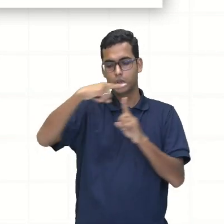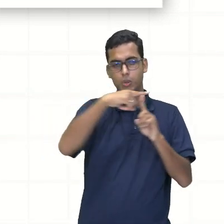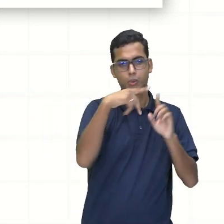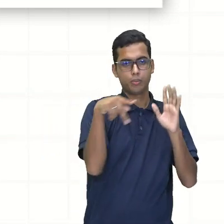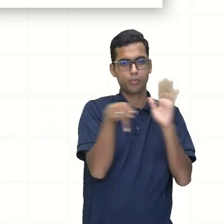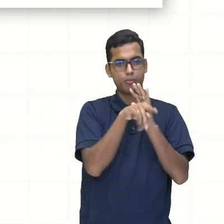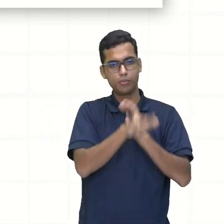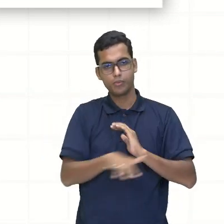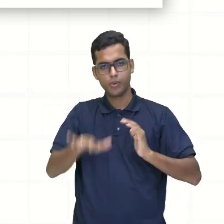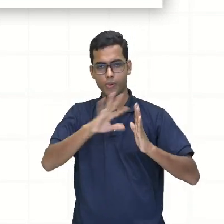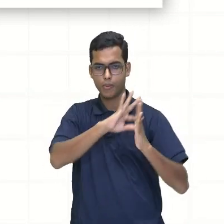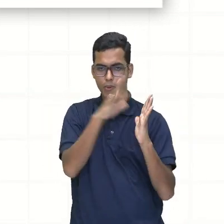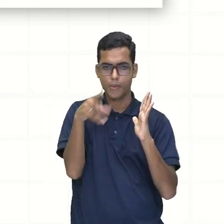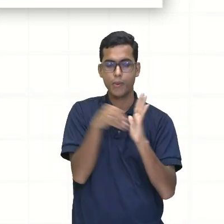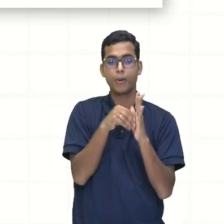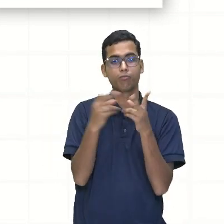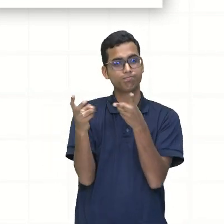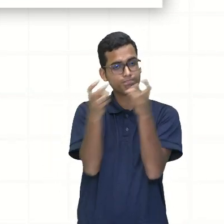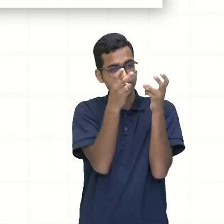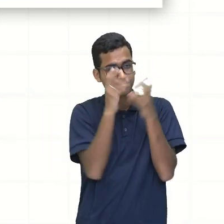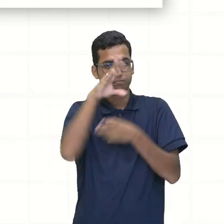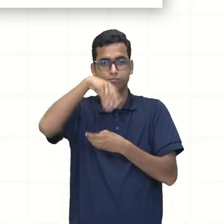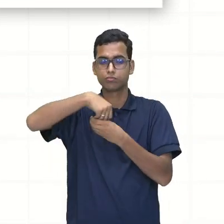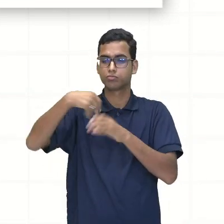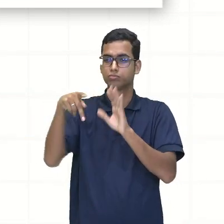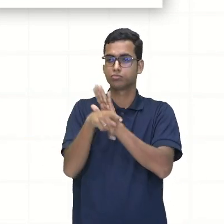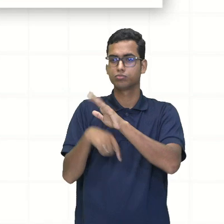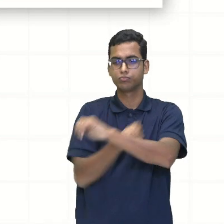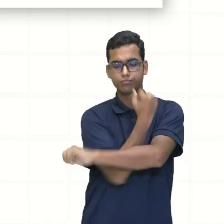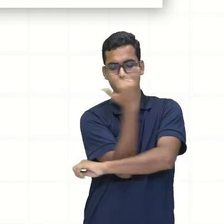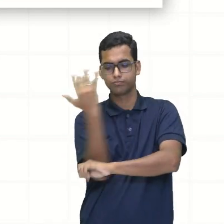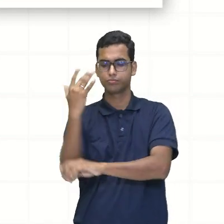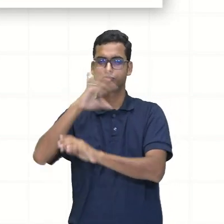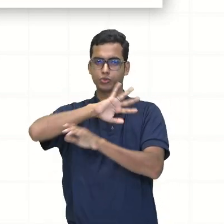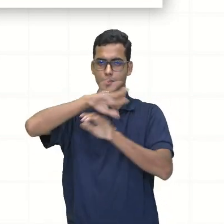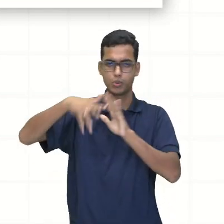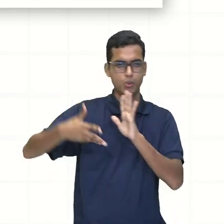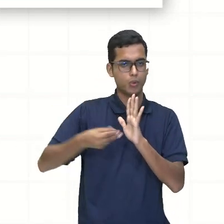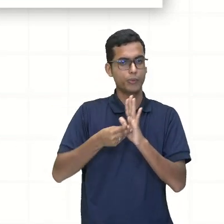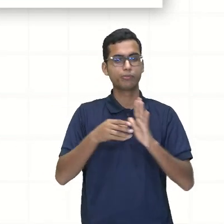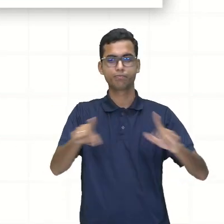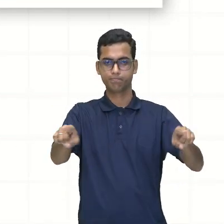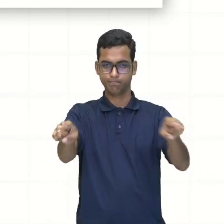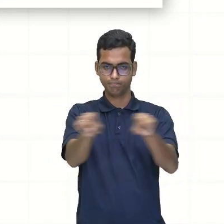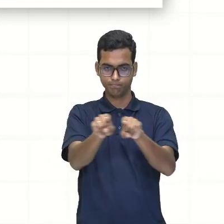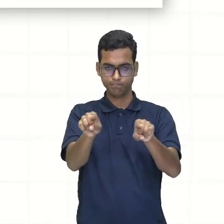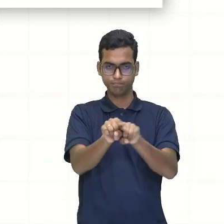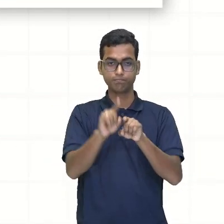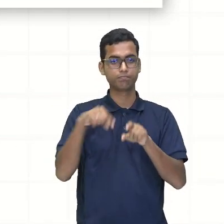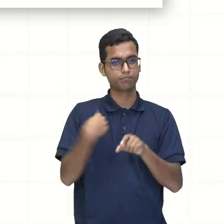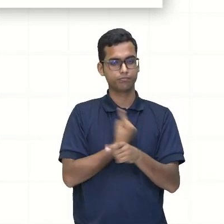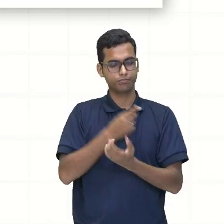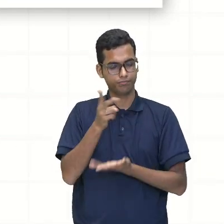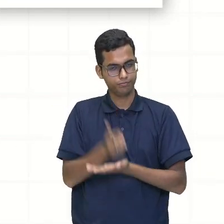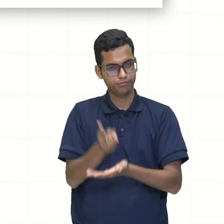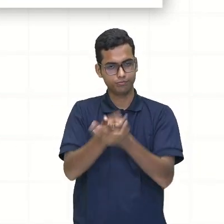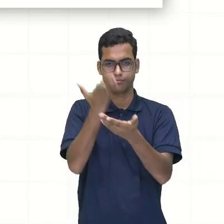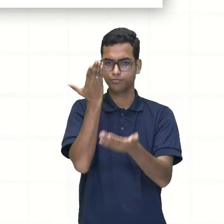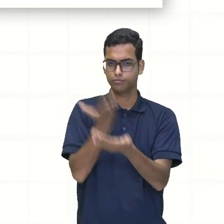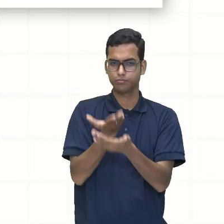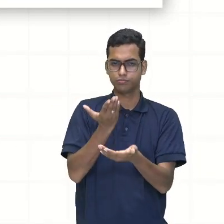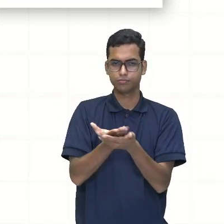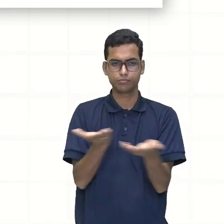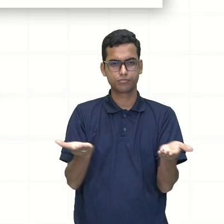podemos perceber dentro da floresta amazônica. E para a gente falar melhor sobre isso, né, vamos